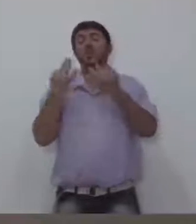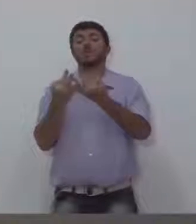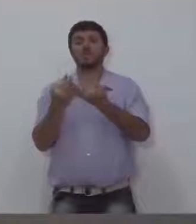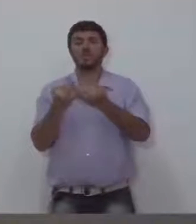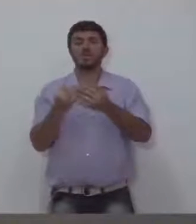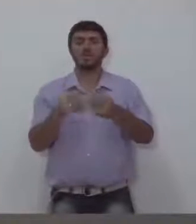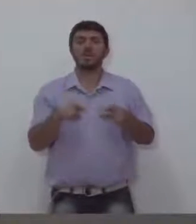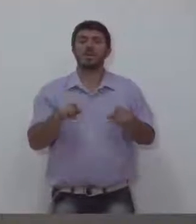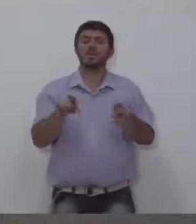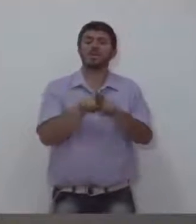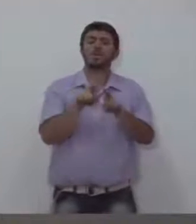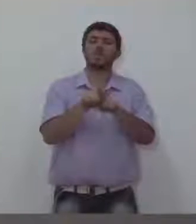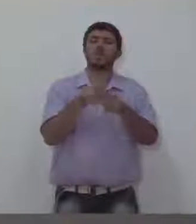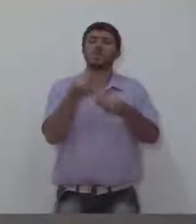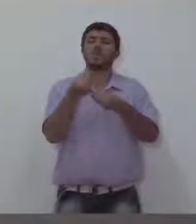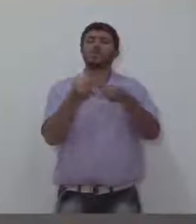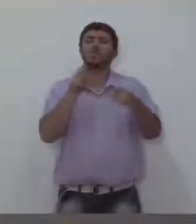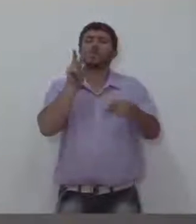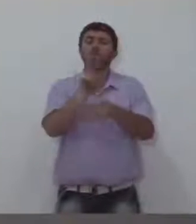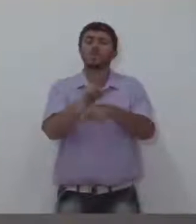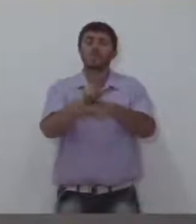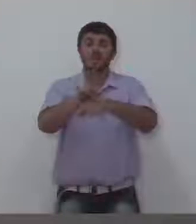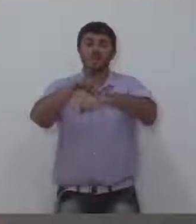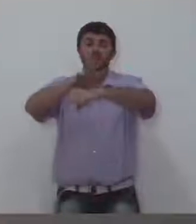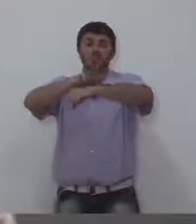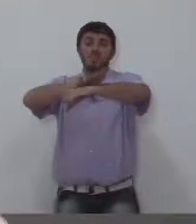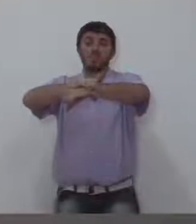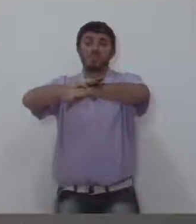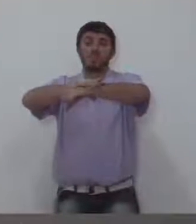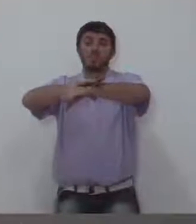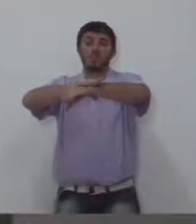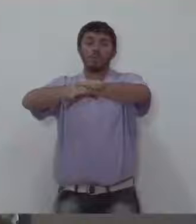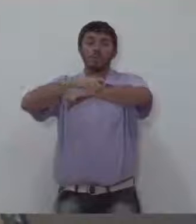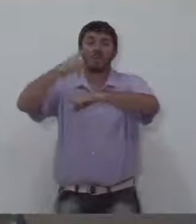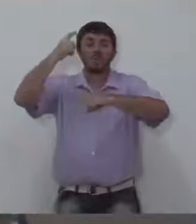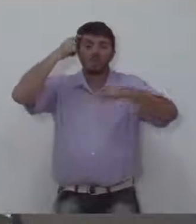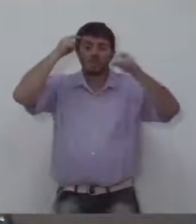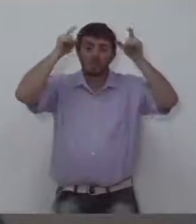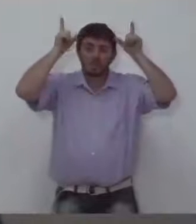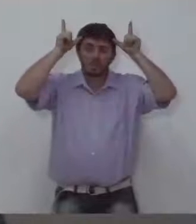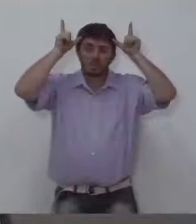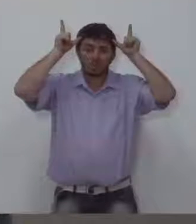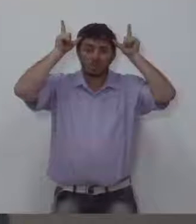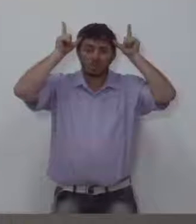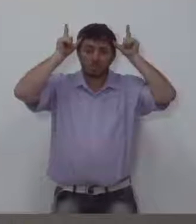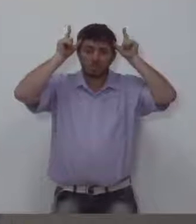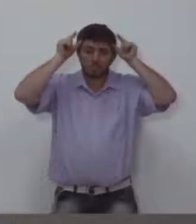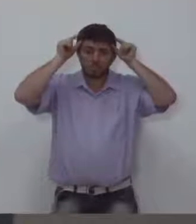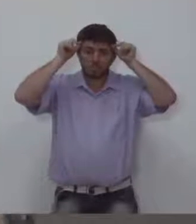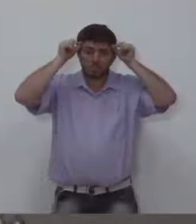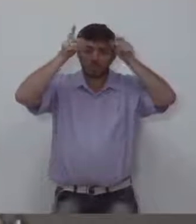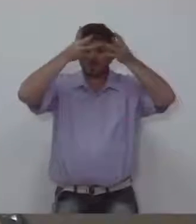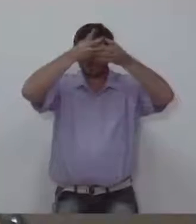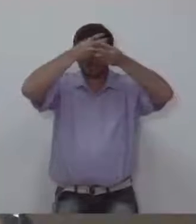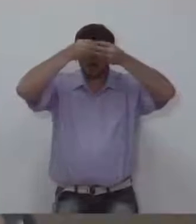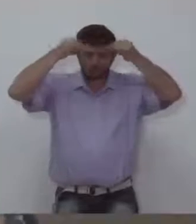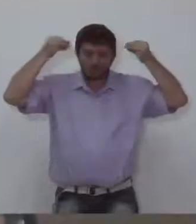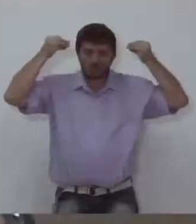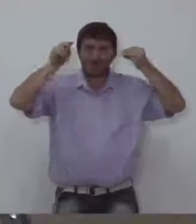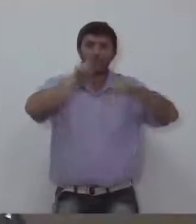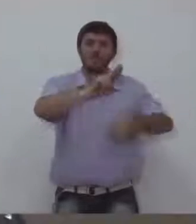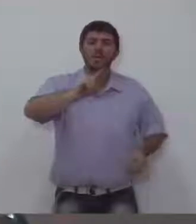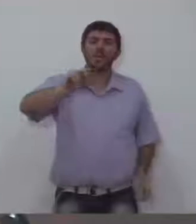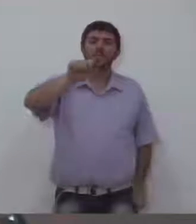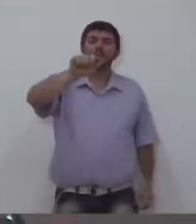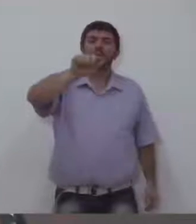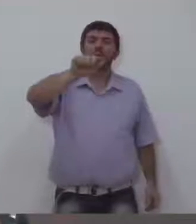do Alzheimer? Como que a gente pode se preparar para cuidar do idoso? O idoso, assim como é uma causa que eu gosto bastante